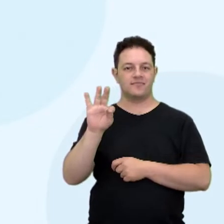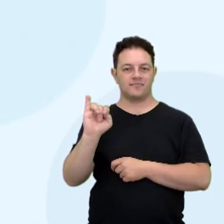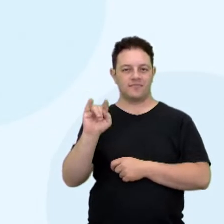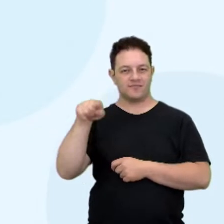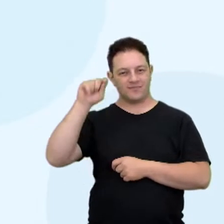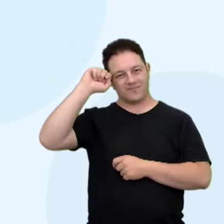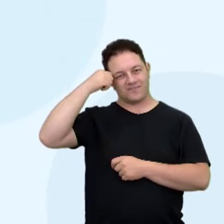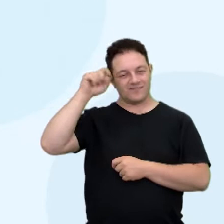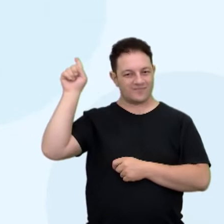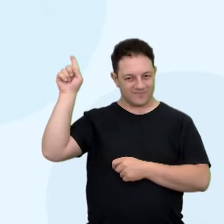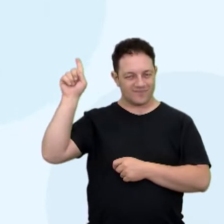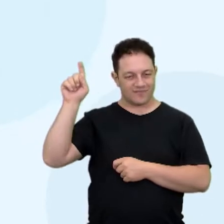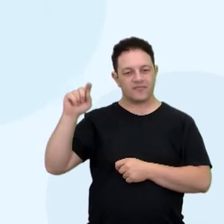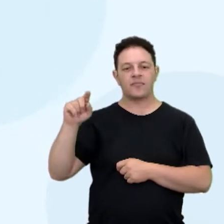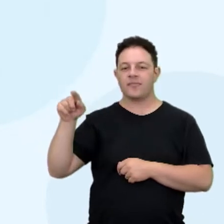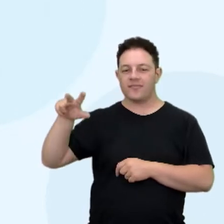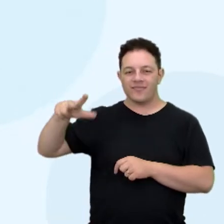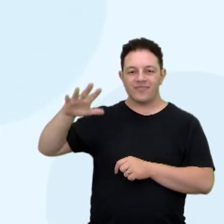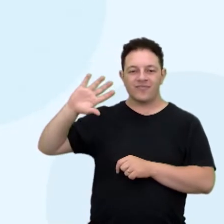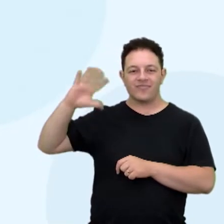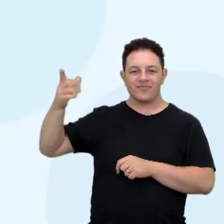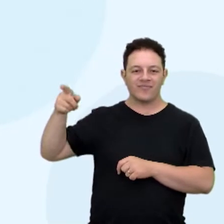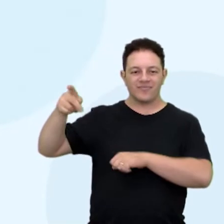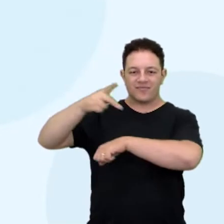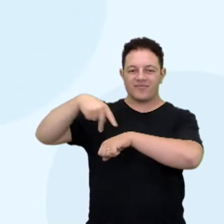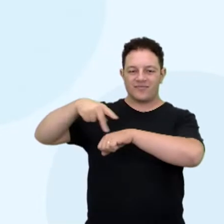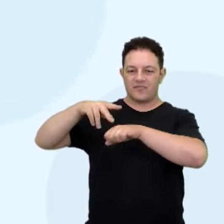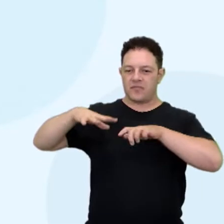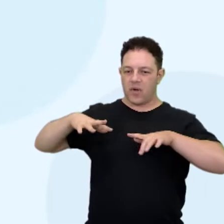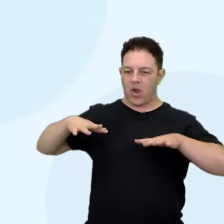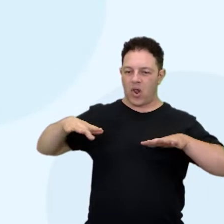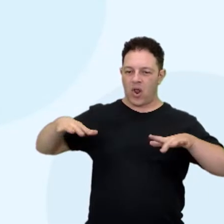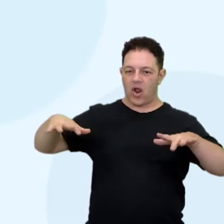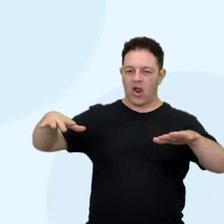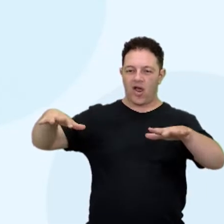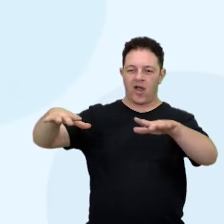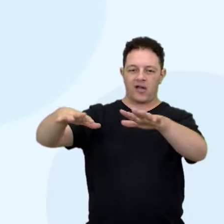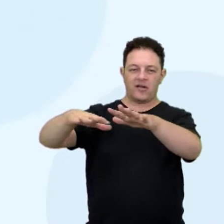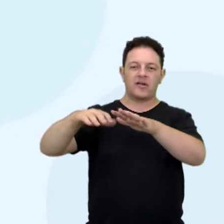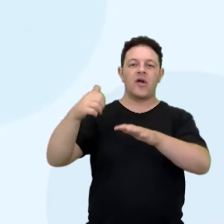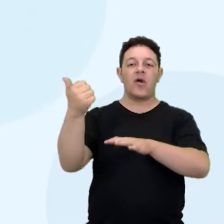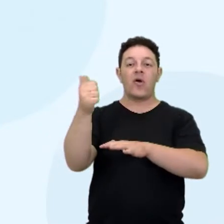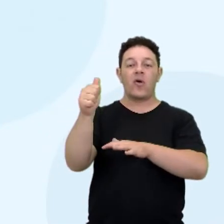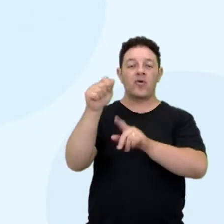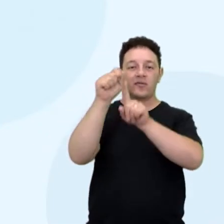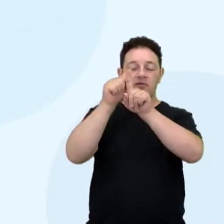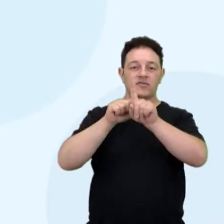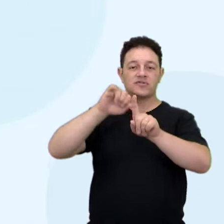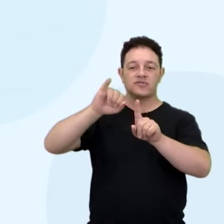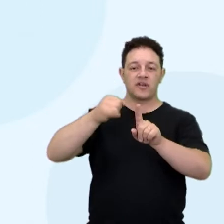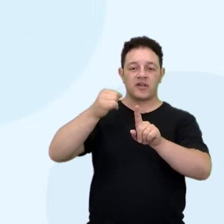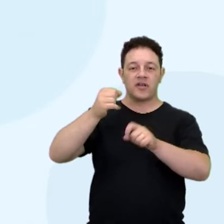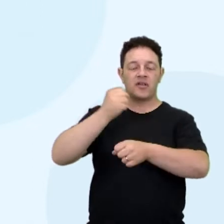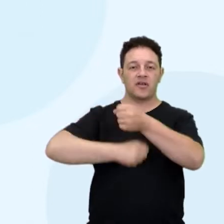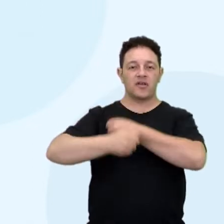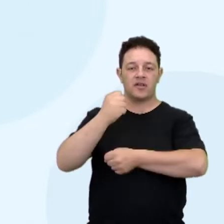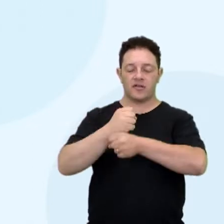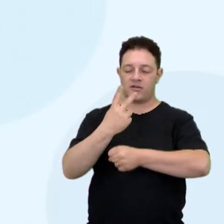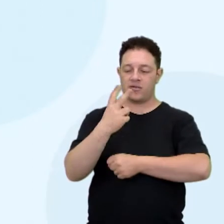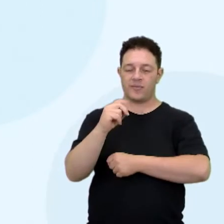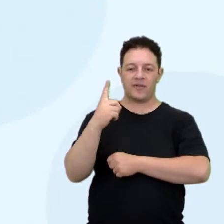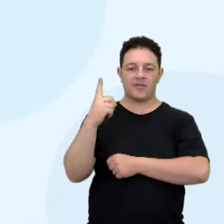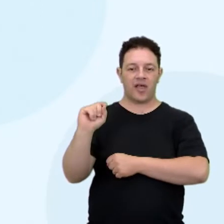boa parte aí do país, né, em 2010, aconteceu em 12 de janeiro de 2010,